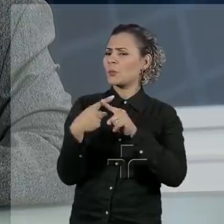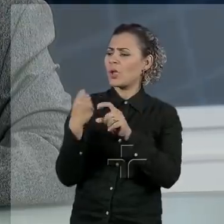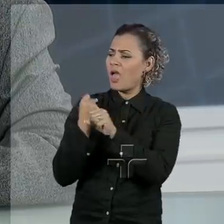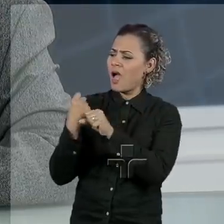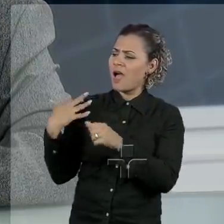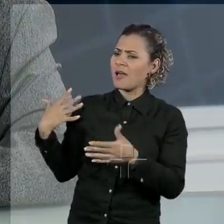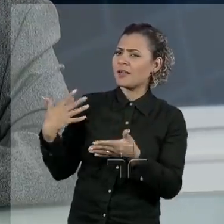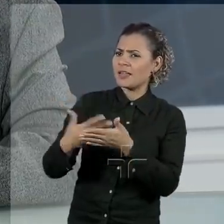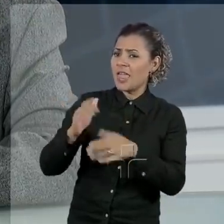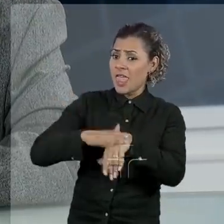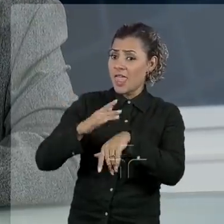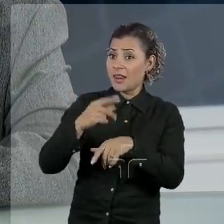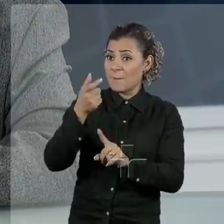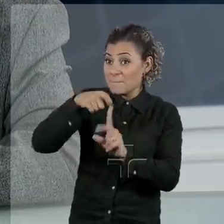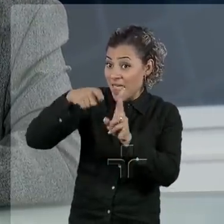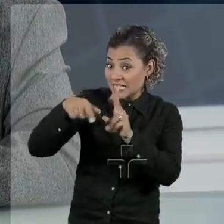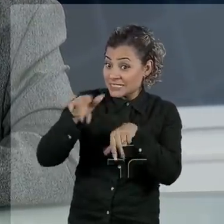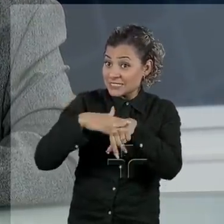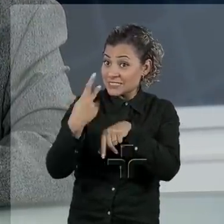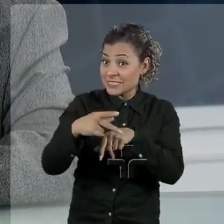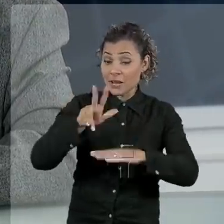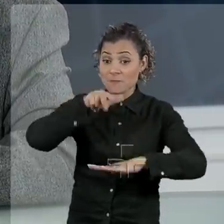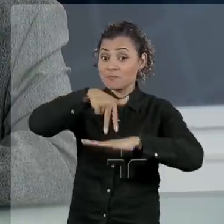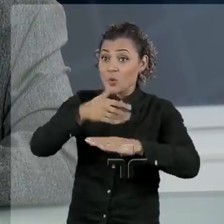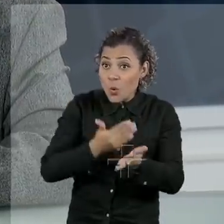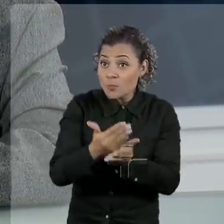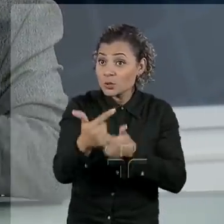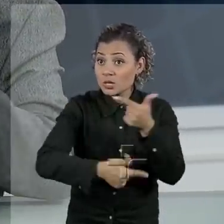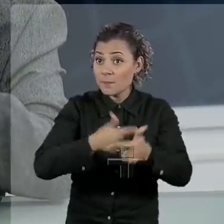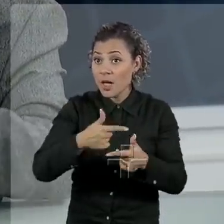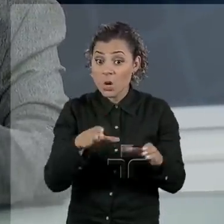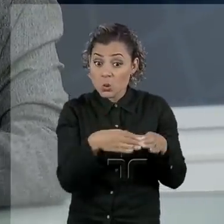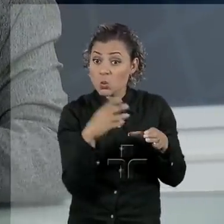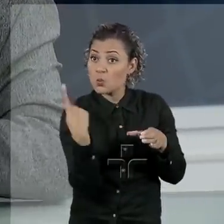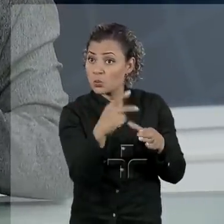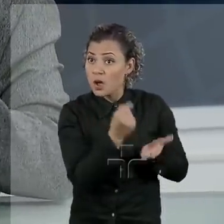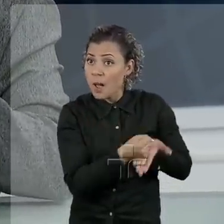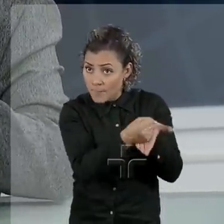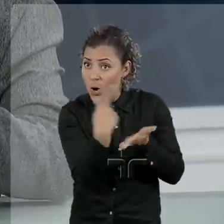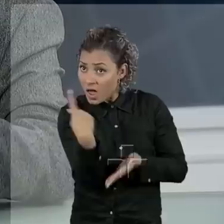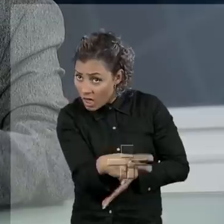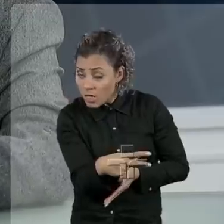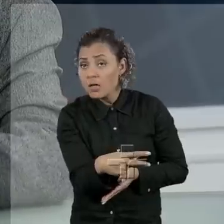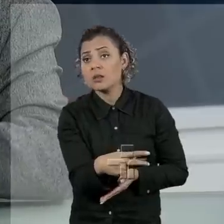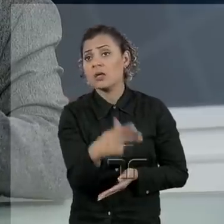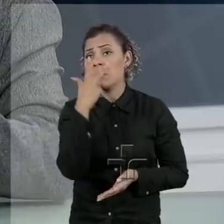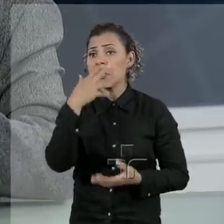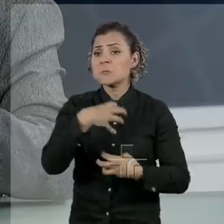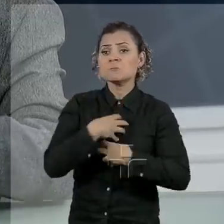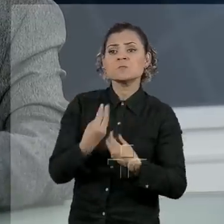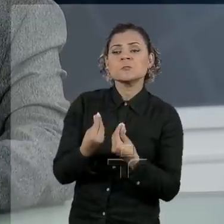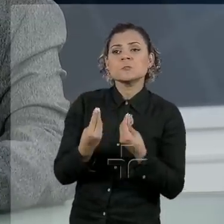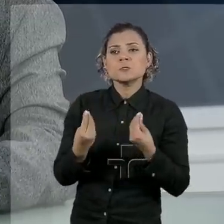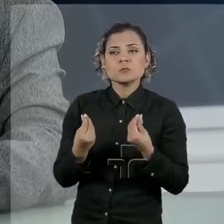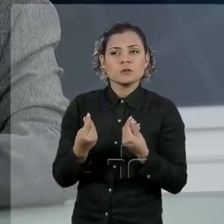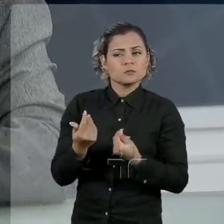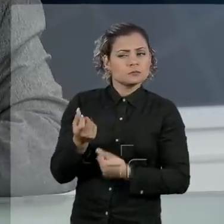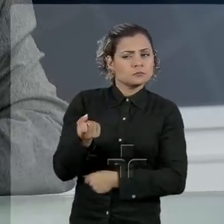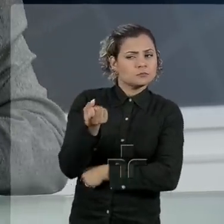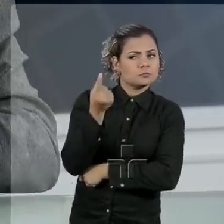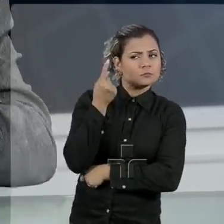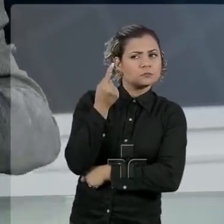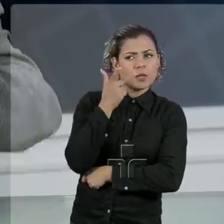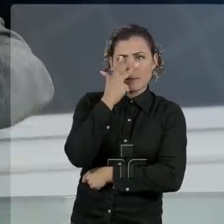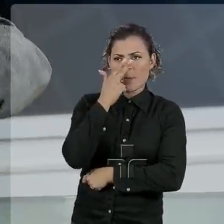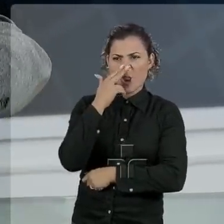desde que ele assumiu, seguidores dele, falas dele, levaram a sensação de que, de alguma forma,